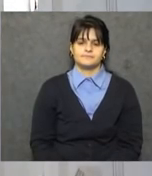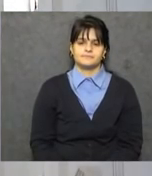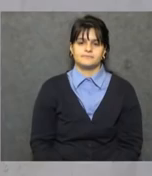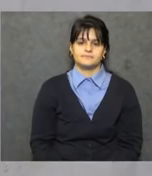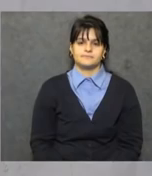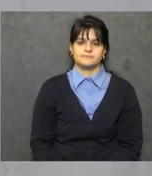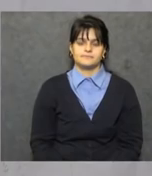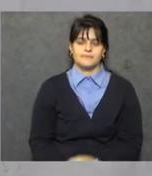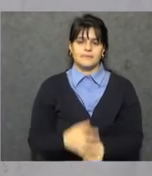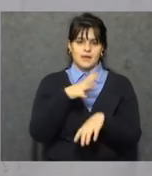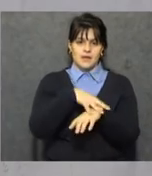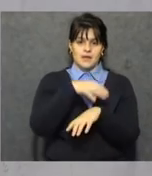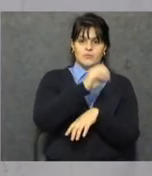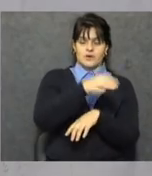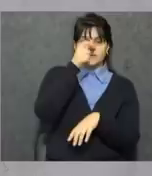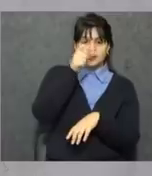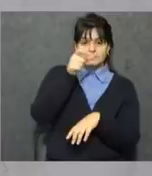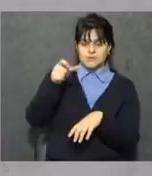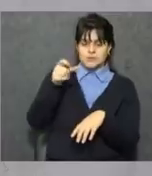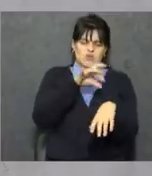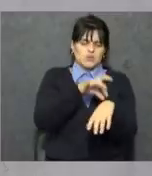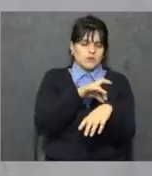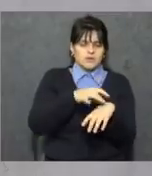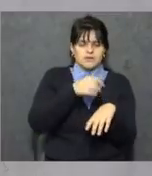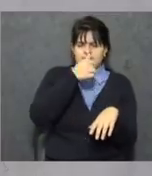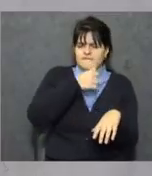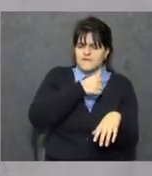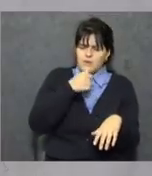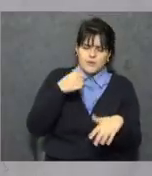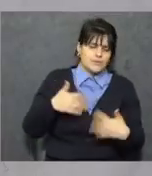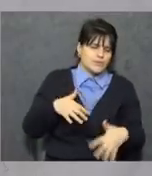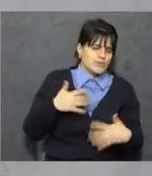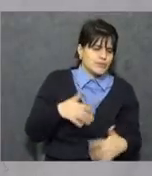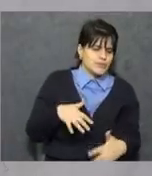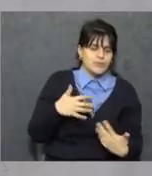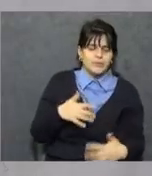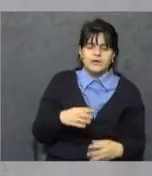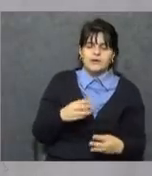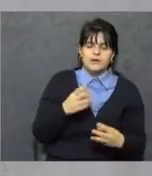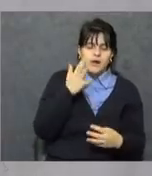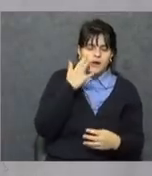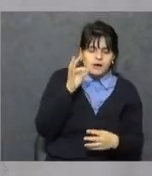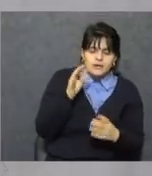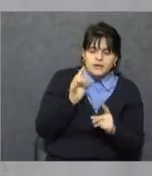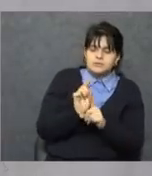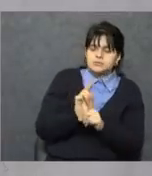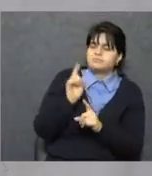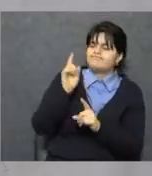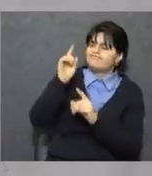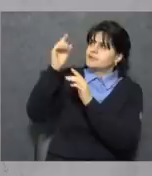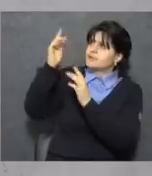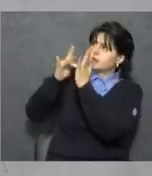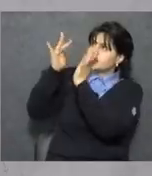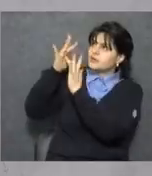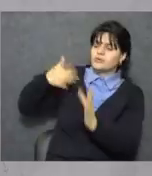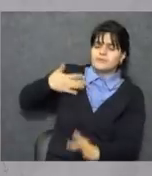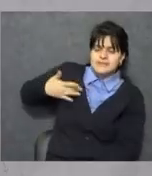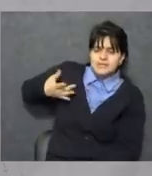auxílio. Pelos doentes que mais sofrem, para que encontrem alívio na misericórdia de Cristo e na